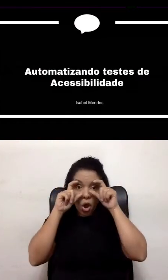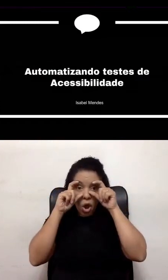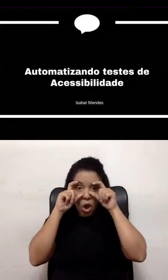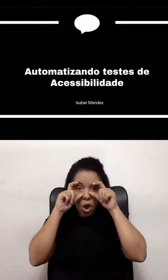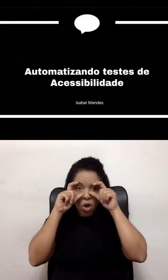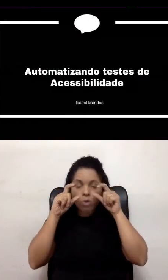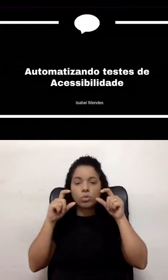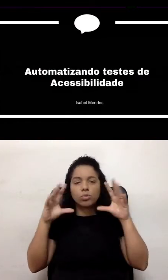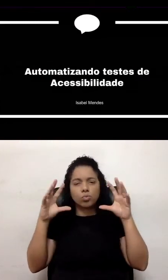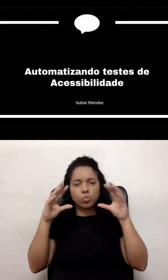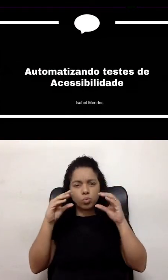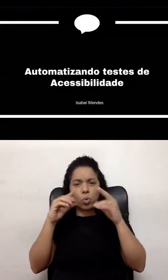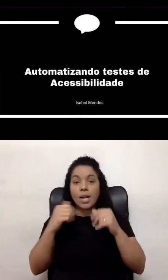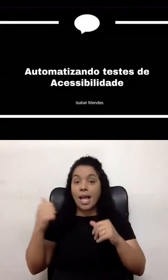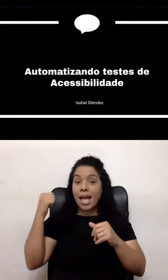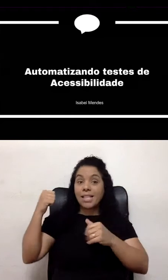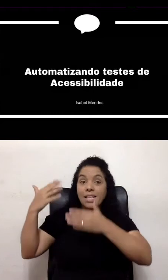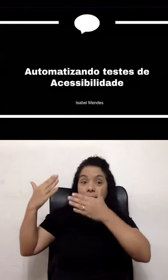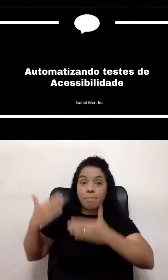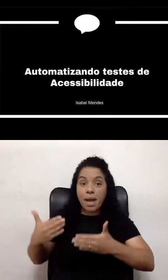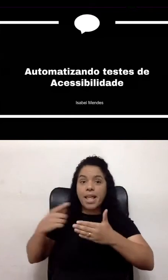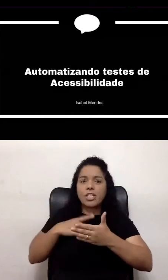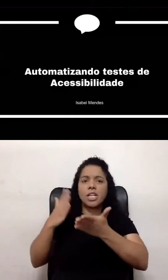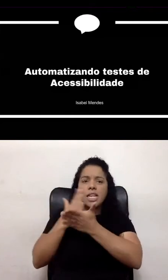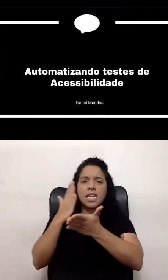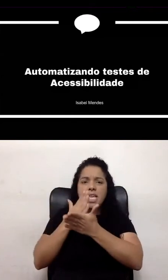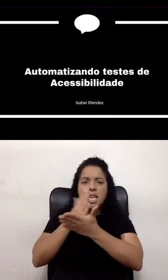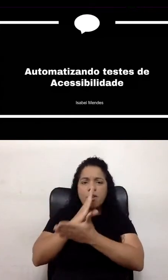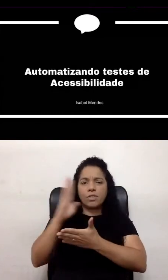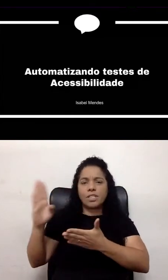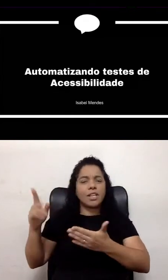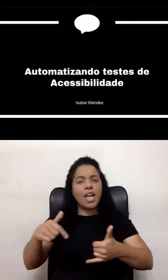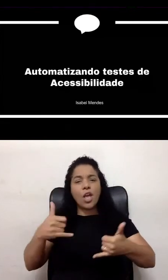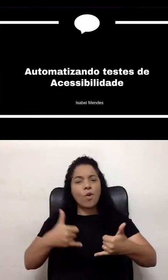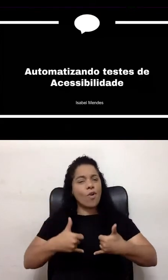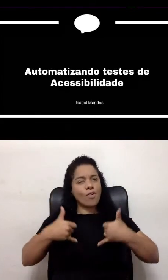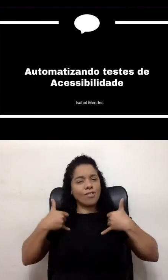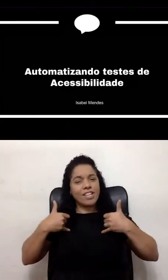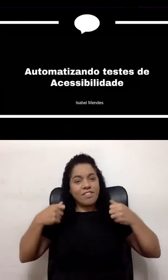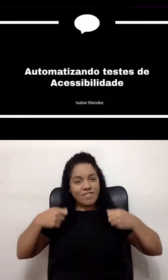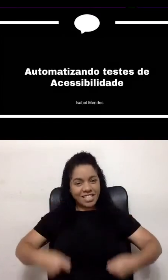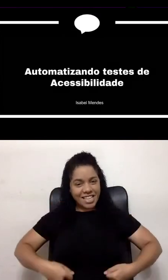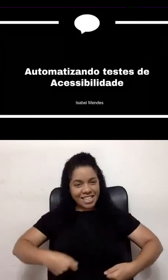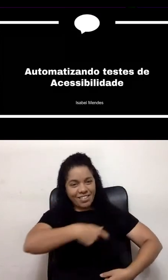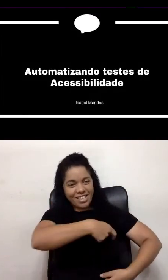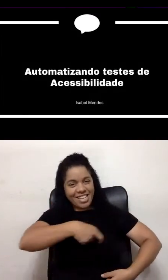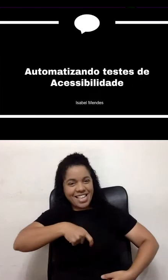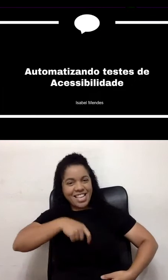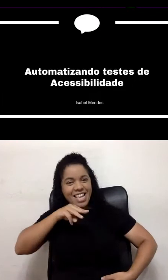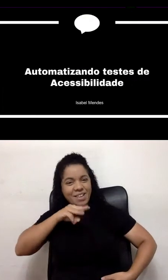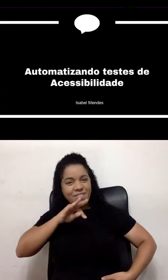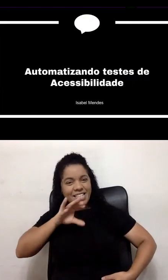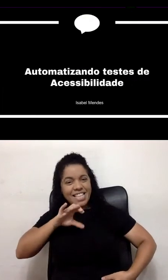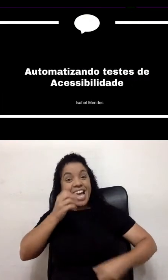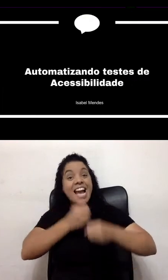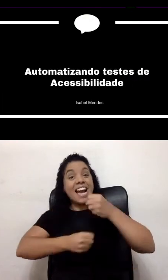escura. Atrás de mim tem uma parede com alguns livros. Eu estou orgulhosamente vestindo a camiseta do MTC do ano passado,